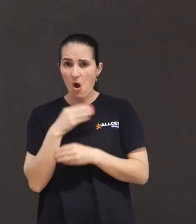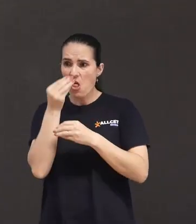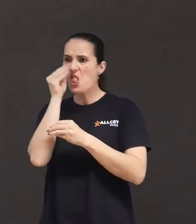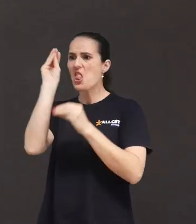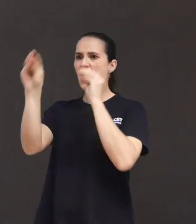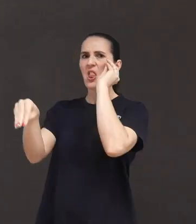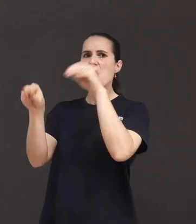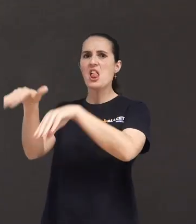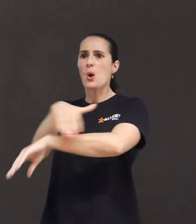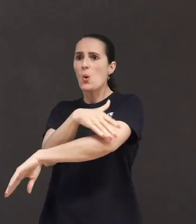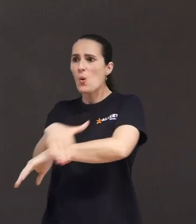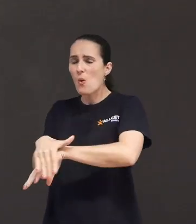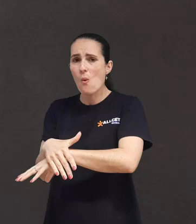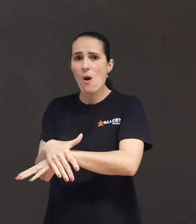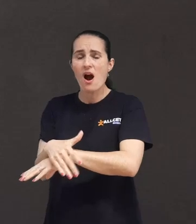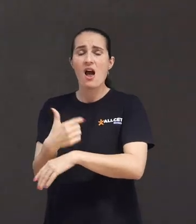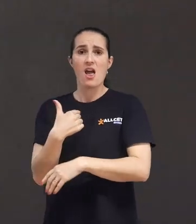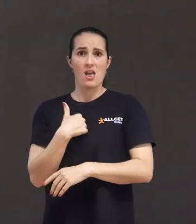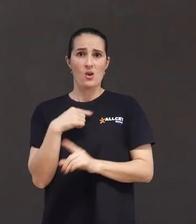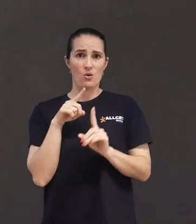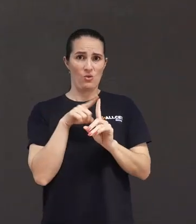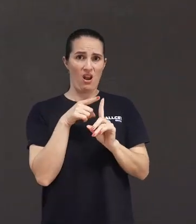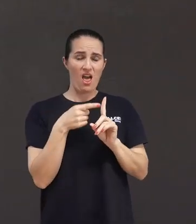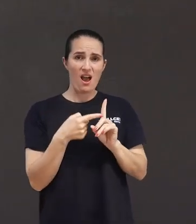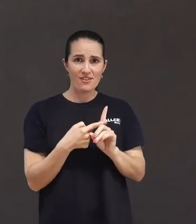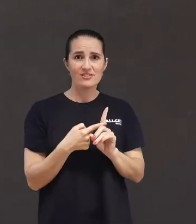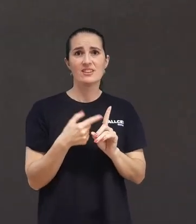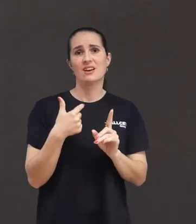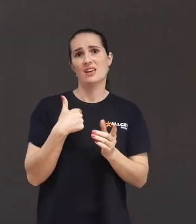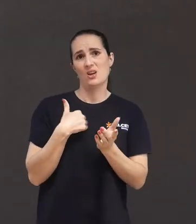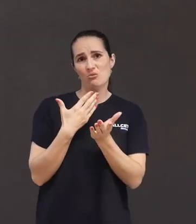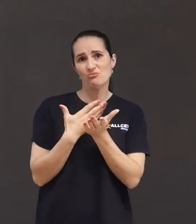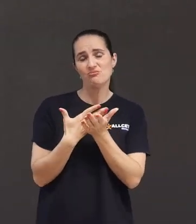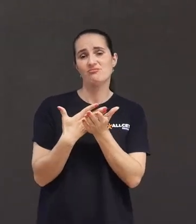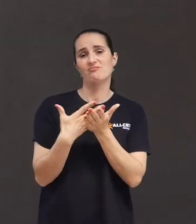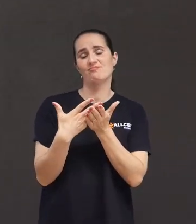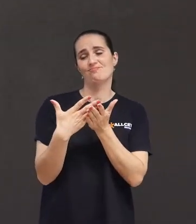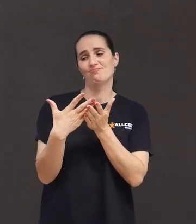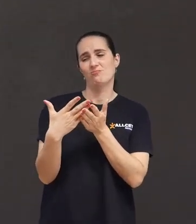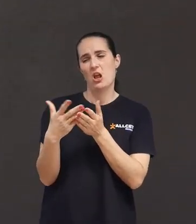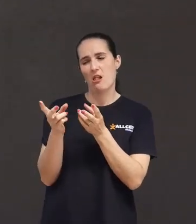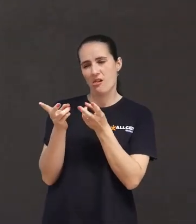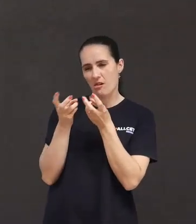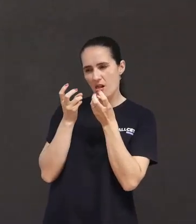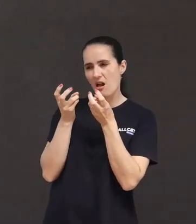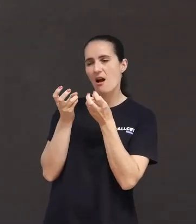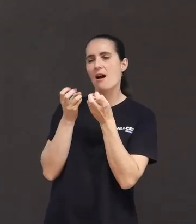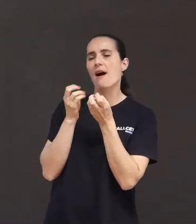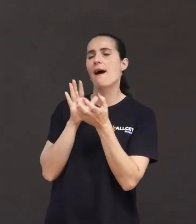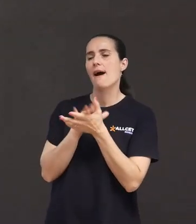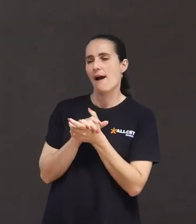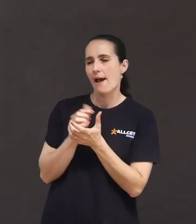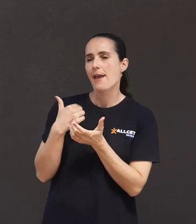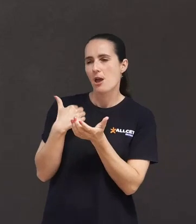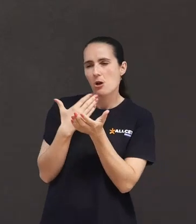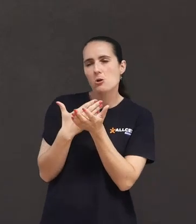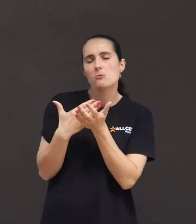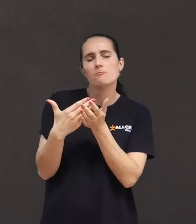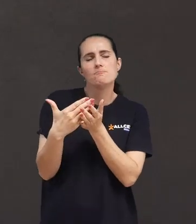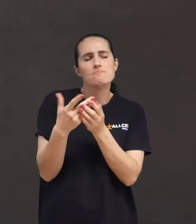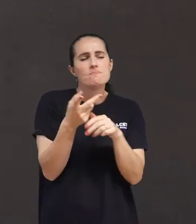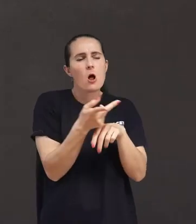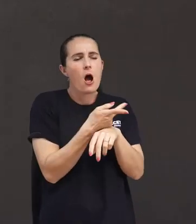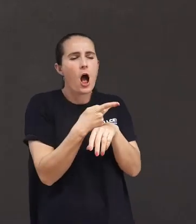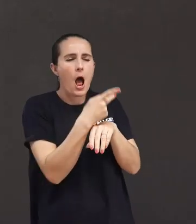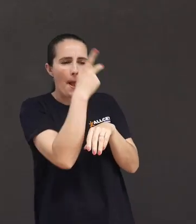E eu estava grávida, e eu comecei a enxergar e foi a partir daí que eu comecei a procurar